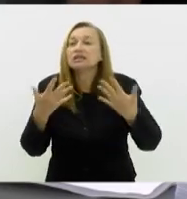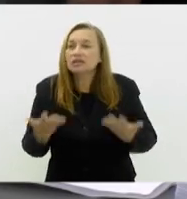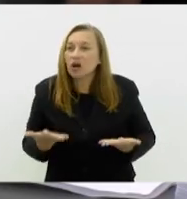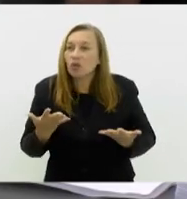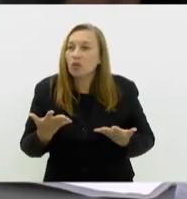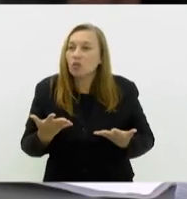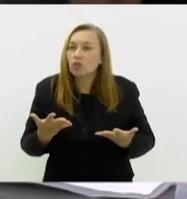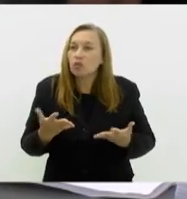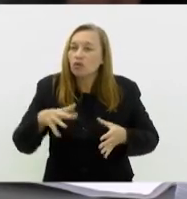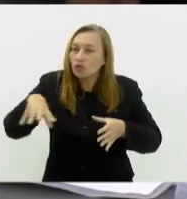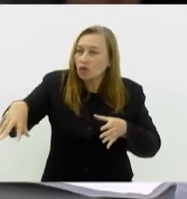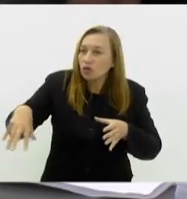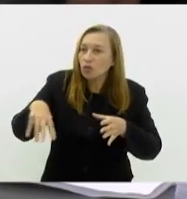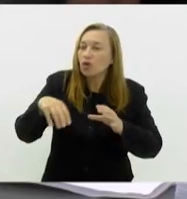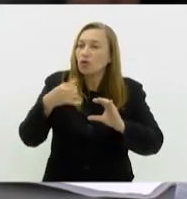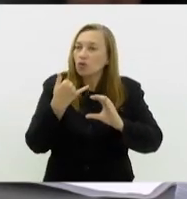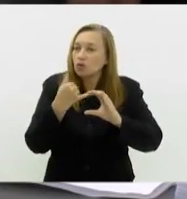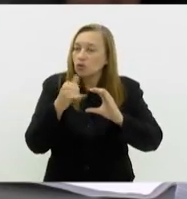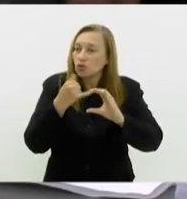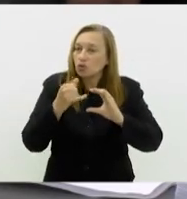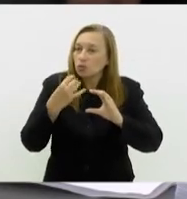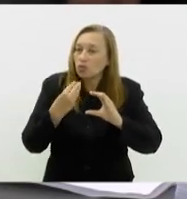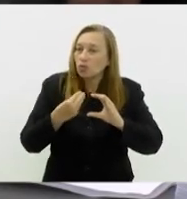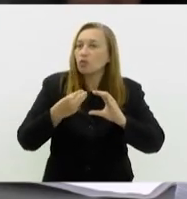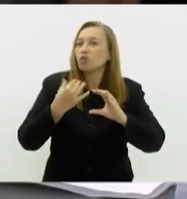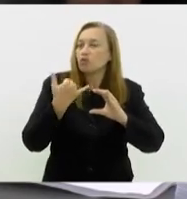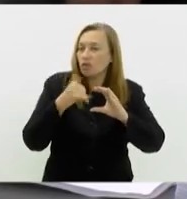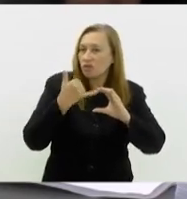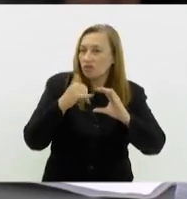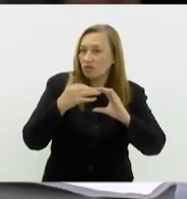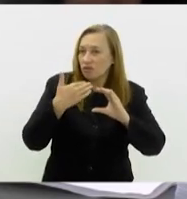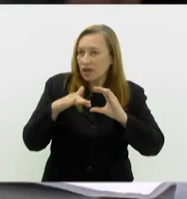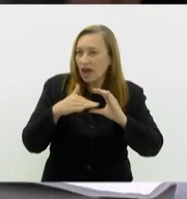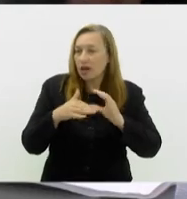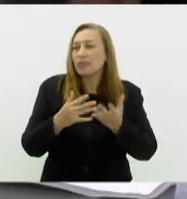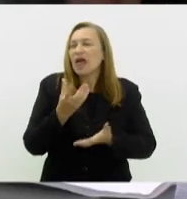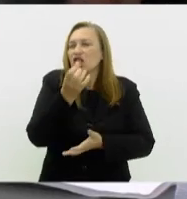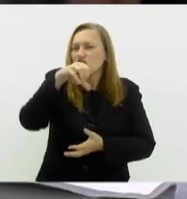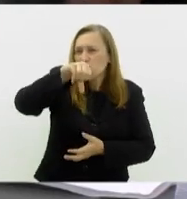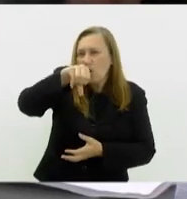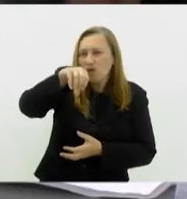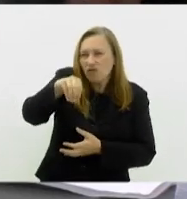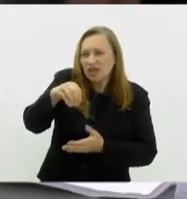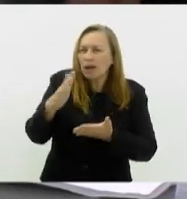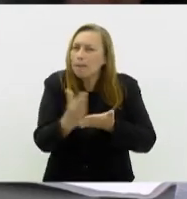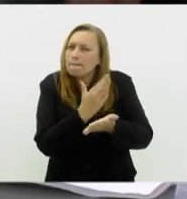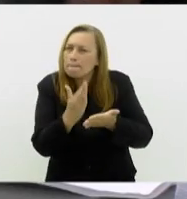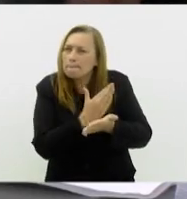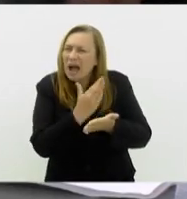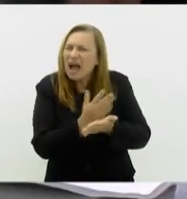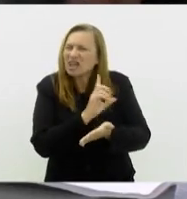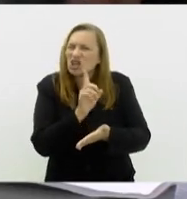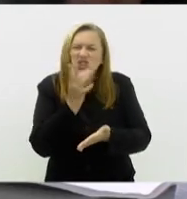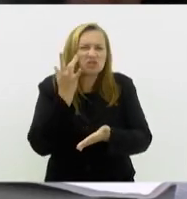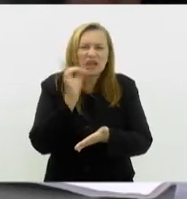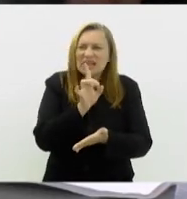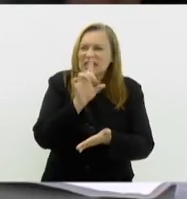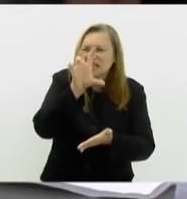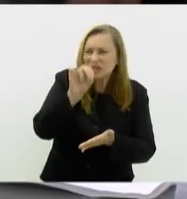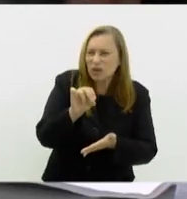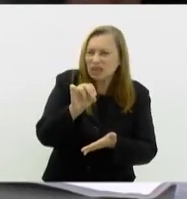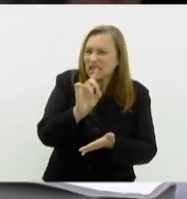eu vou colocar no grupo ou tá aqui com a assessoria as 90 páginas se eu não me engano não são 50 não são